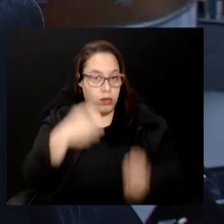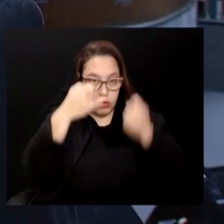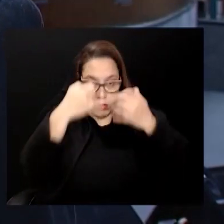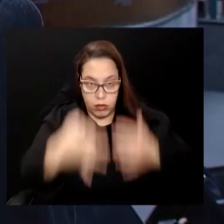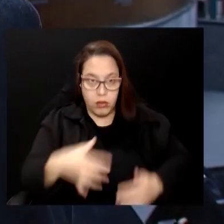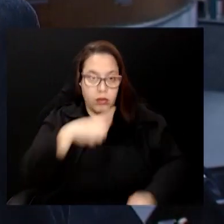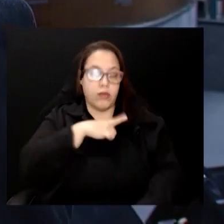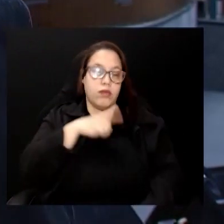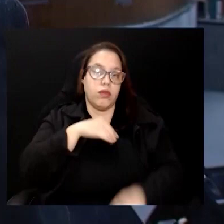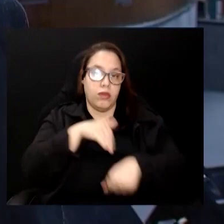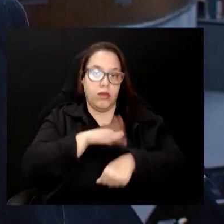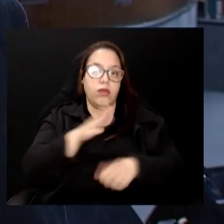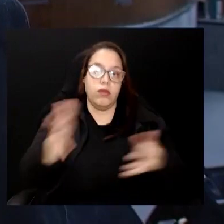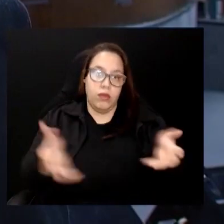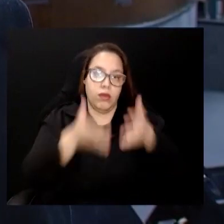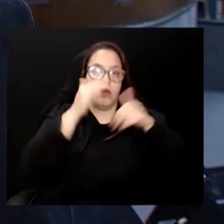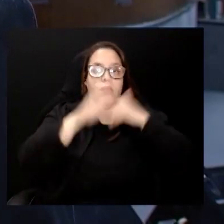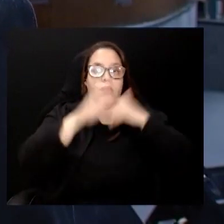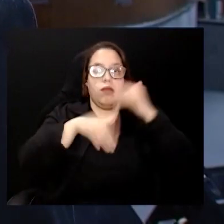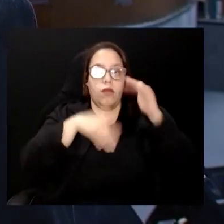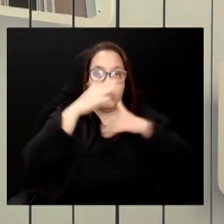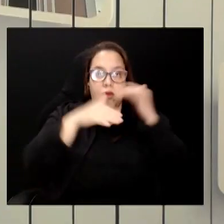fomento ao desenvolvimento daquela região.